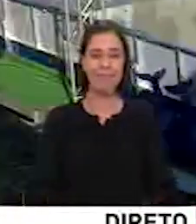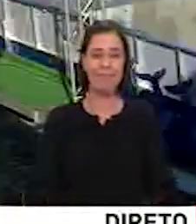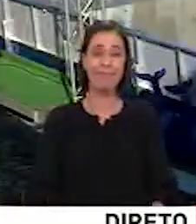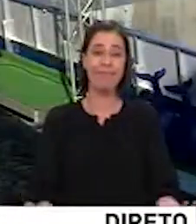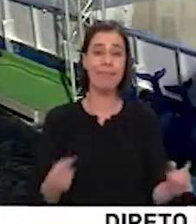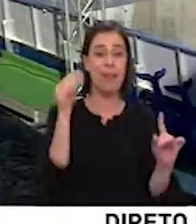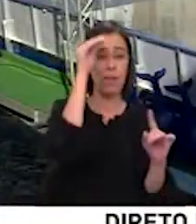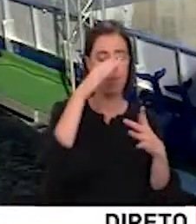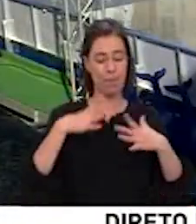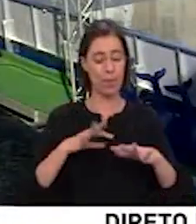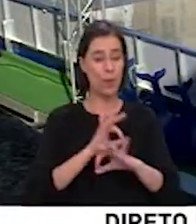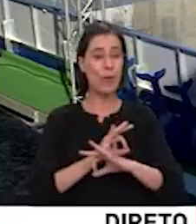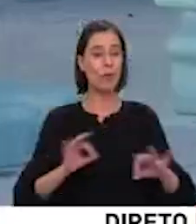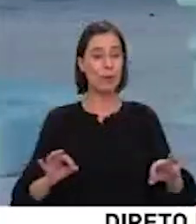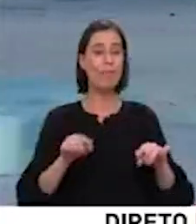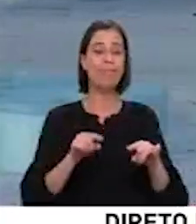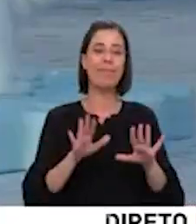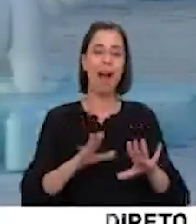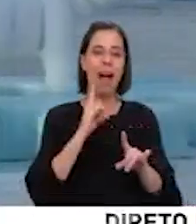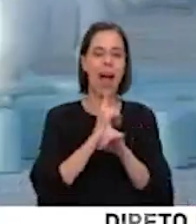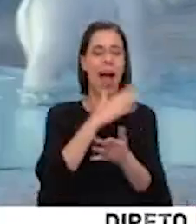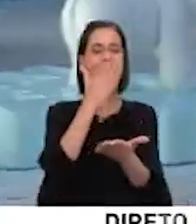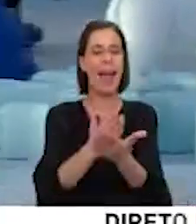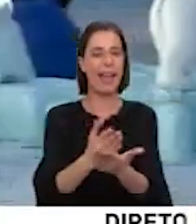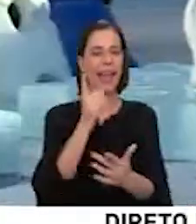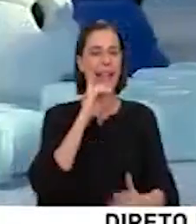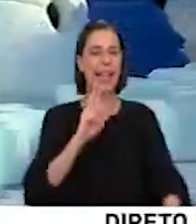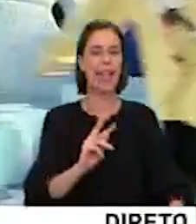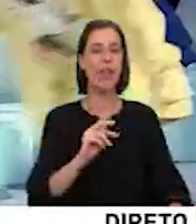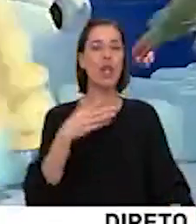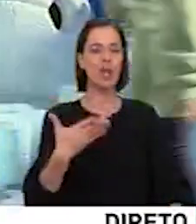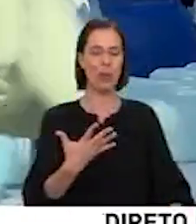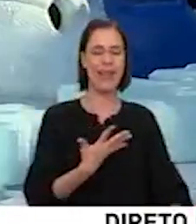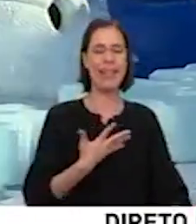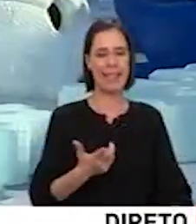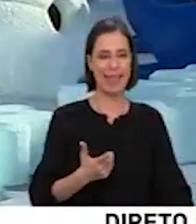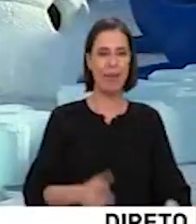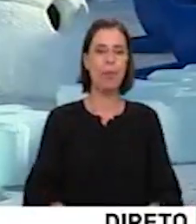Esta vila vestida a rigor por aqui vai ficar até ao próximo dia 31 de dezembro.